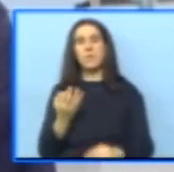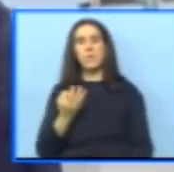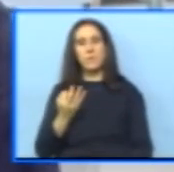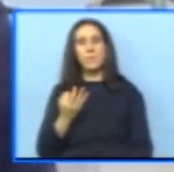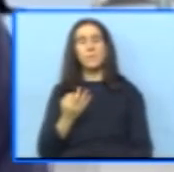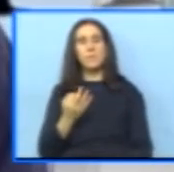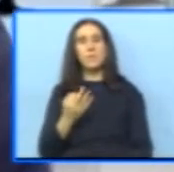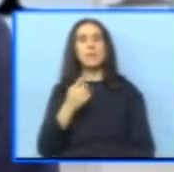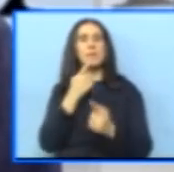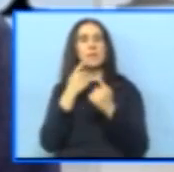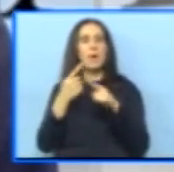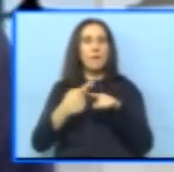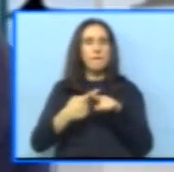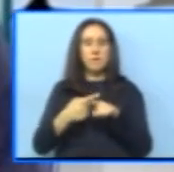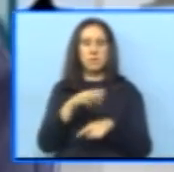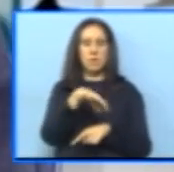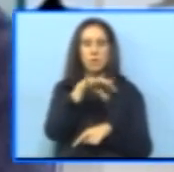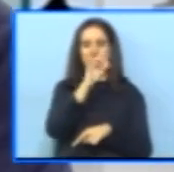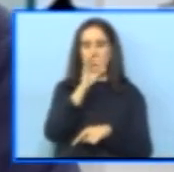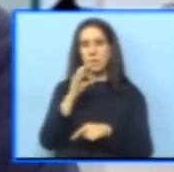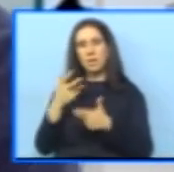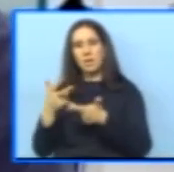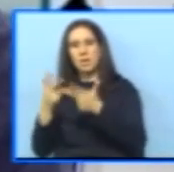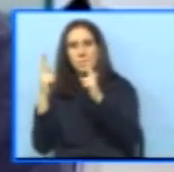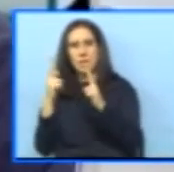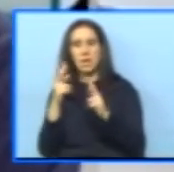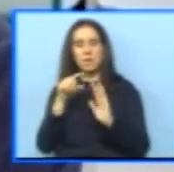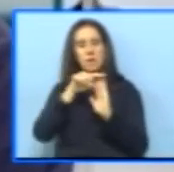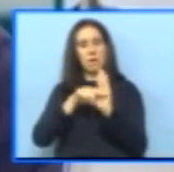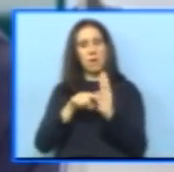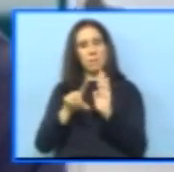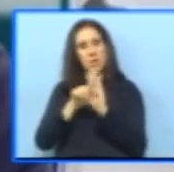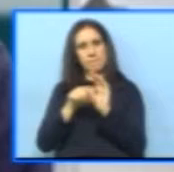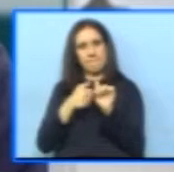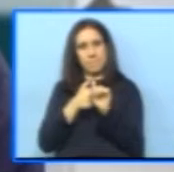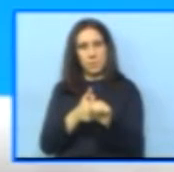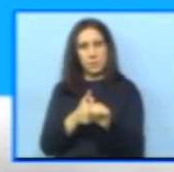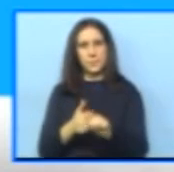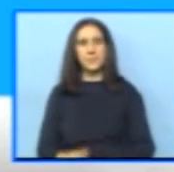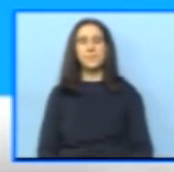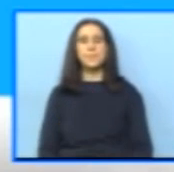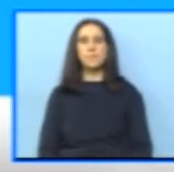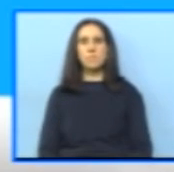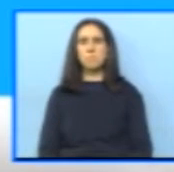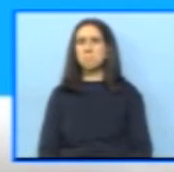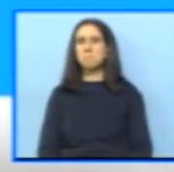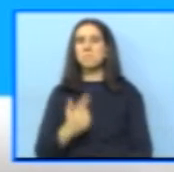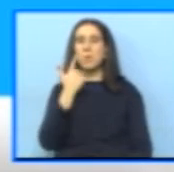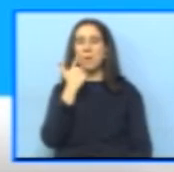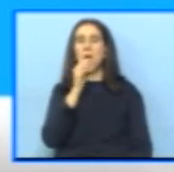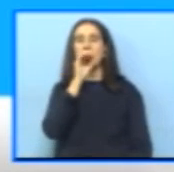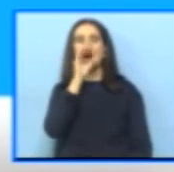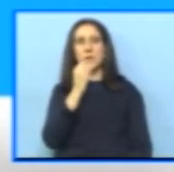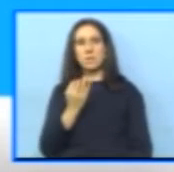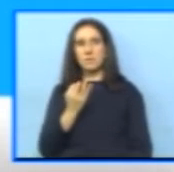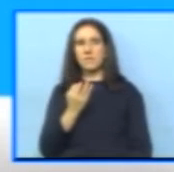diálogo interessante entre opção, liberdade e cumprimento de uma norma. E vamos então verificar se é por aí que o